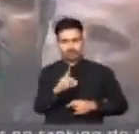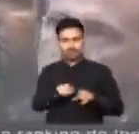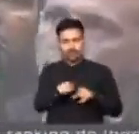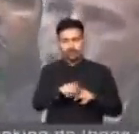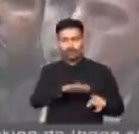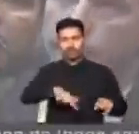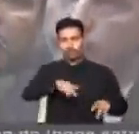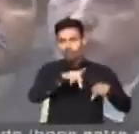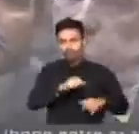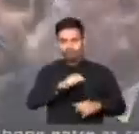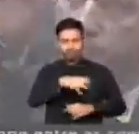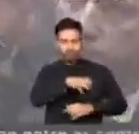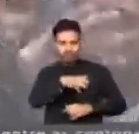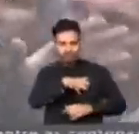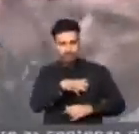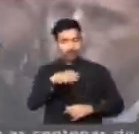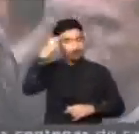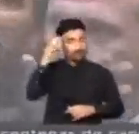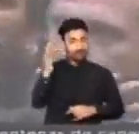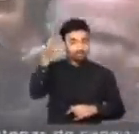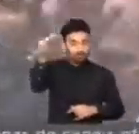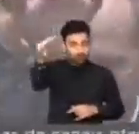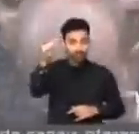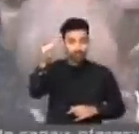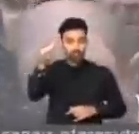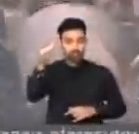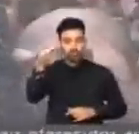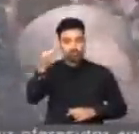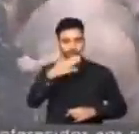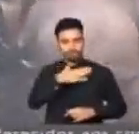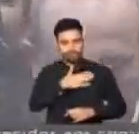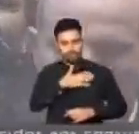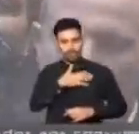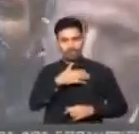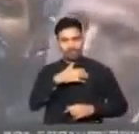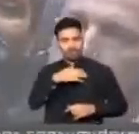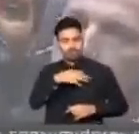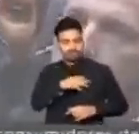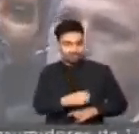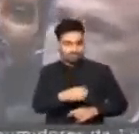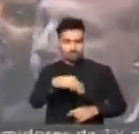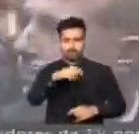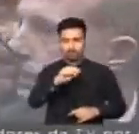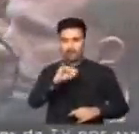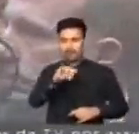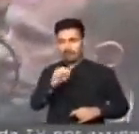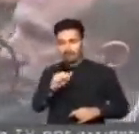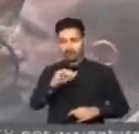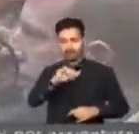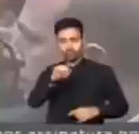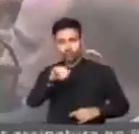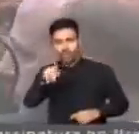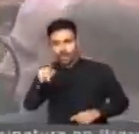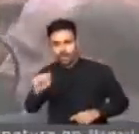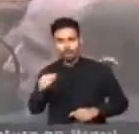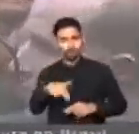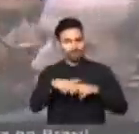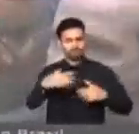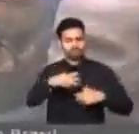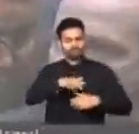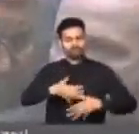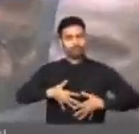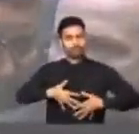pelos baianos. Pelo futuro das minhas Mariana e Juliana, enche o peito de orgulho